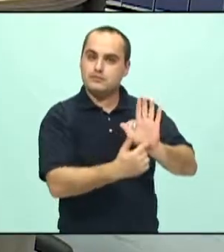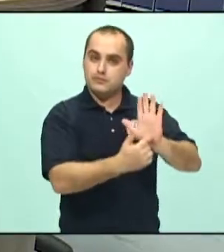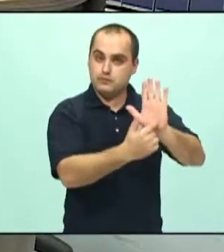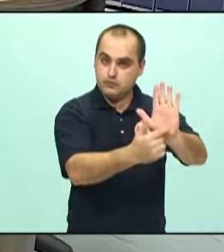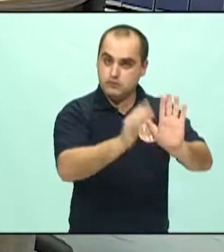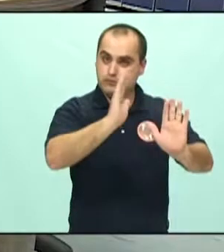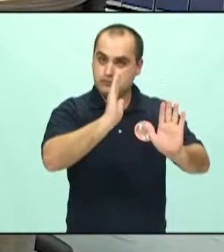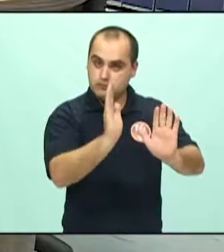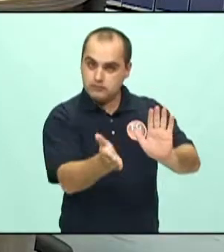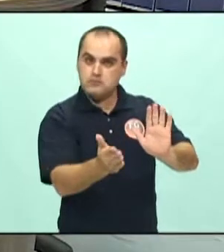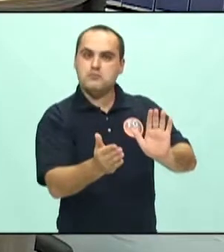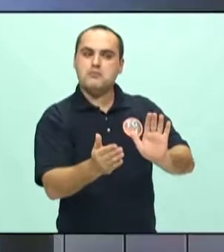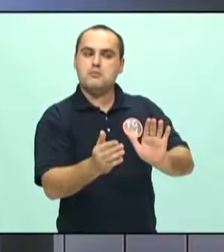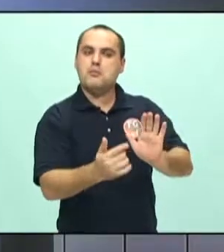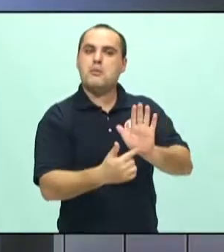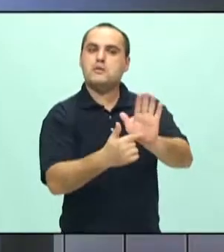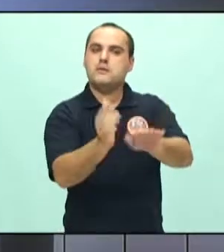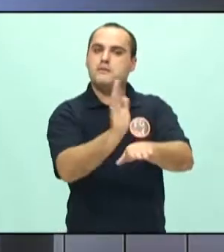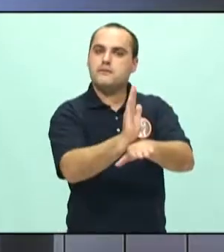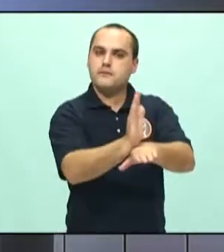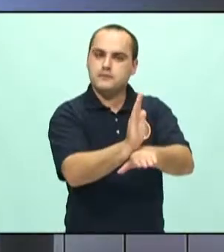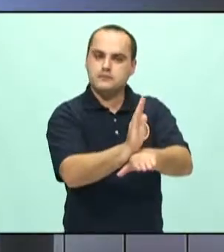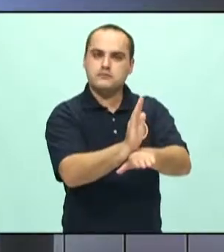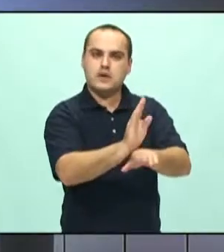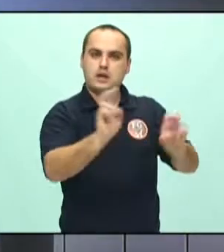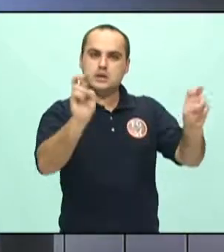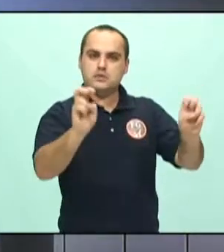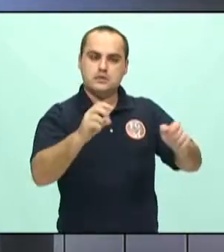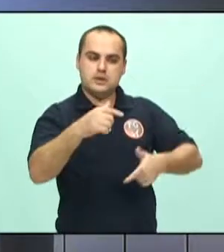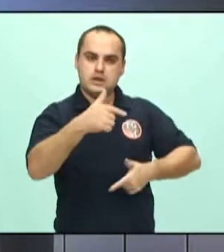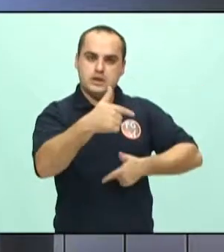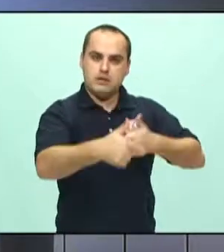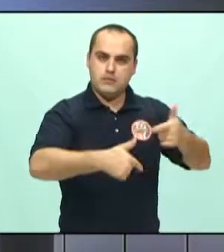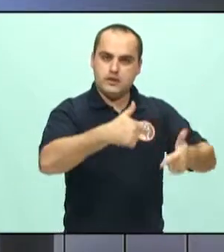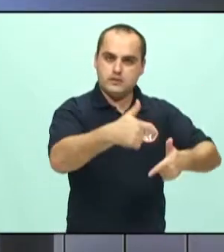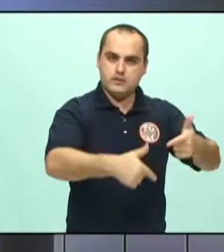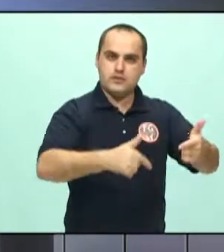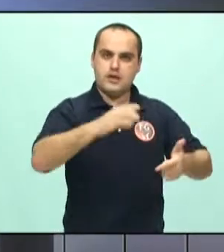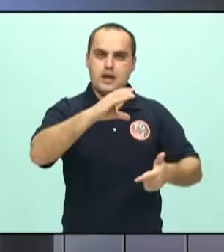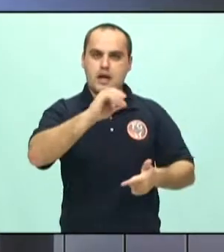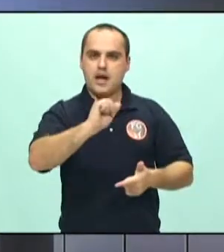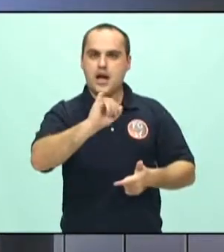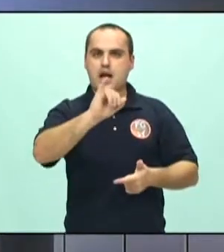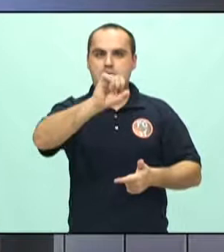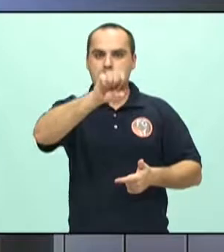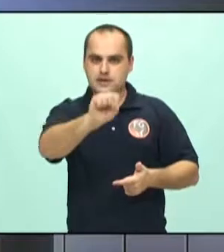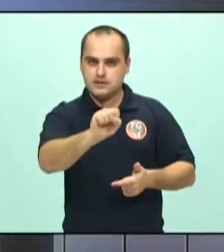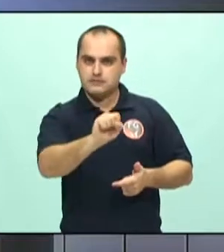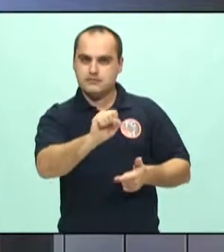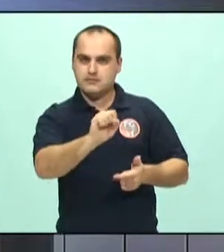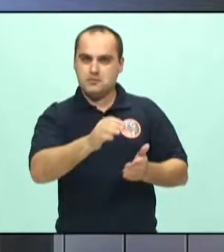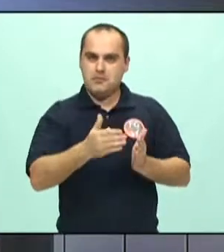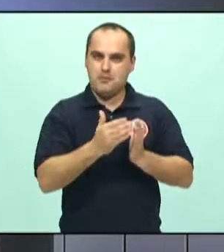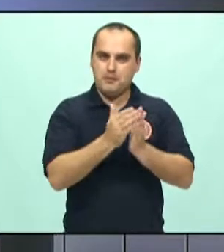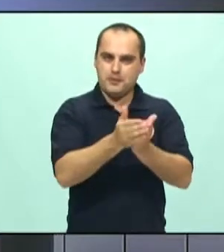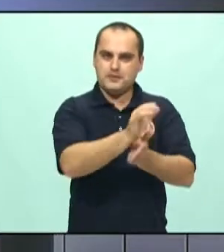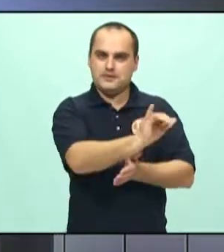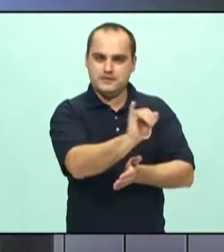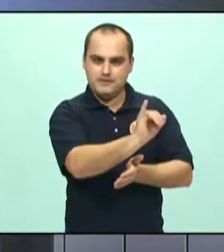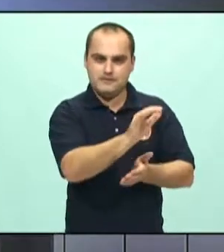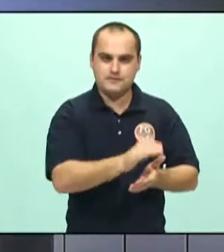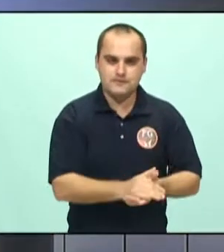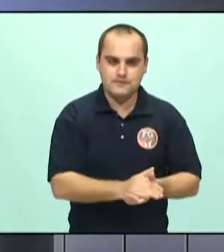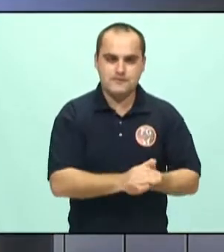na Câmara de Vereadores, Trabalhadores do Cais, o Berço de Itajaí, produzido pela Delaney